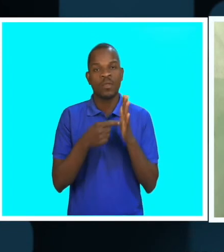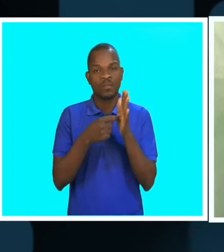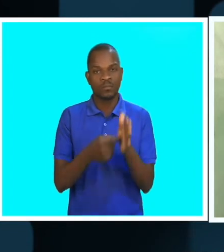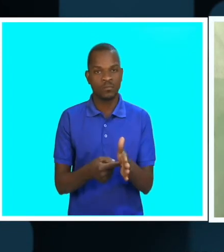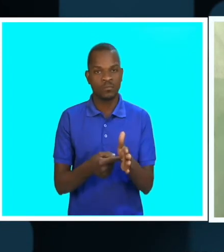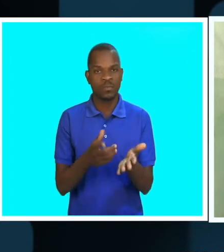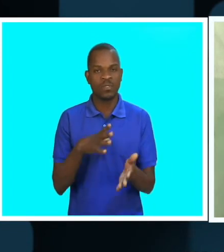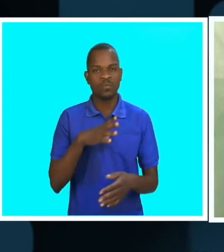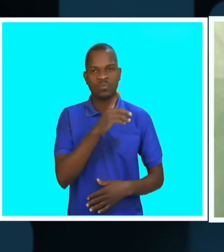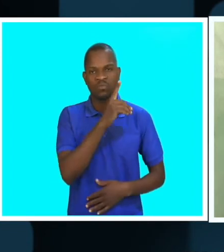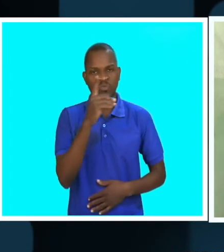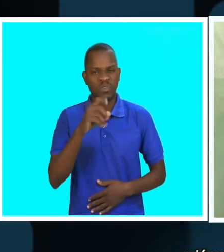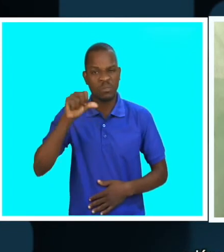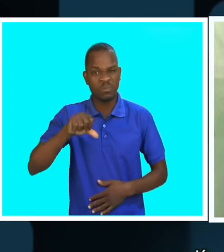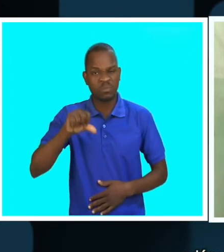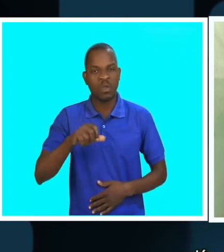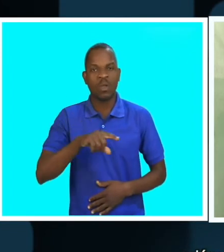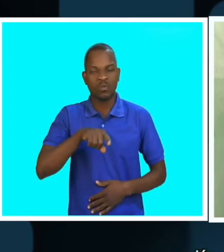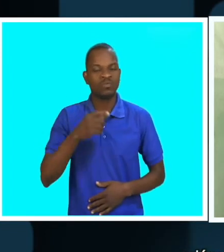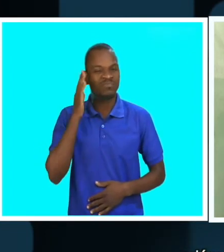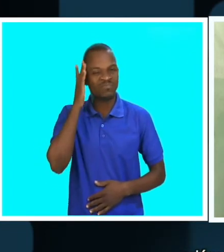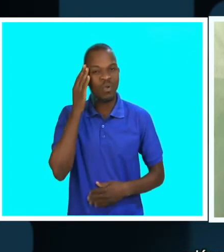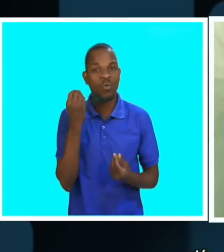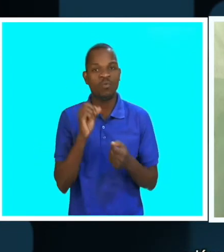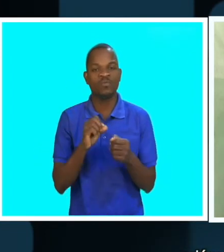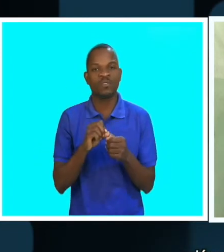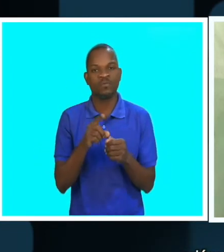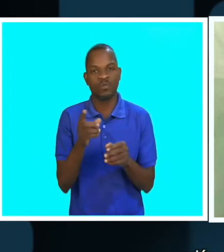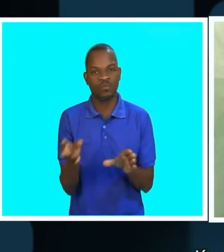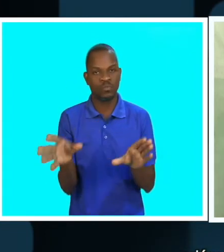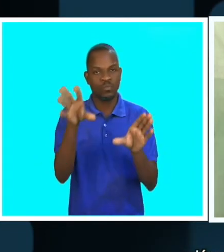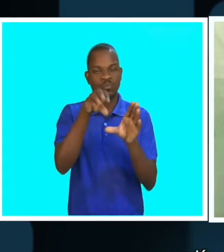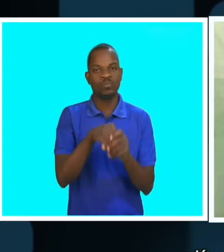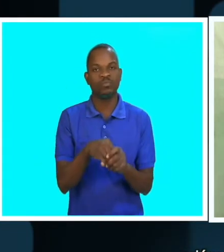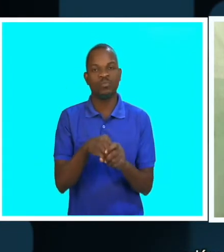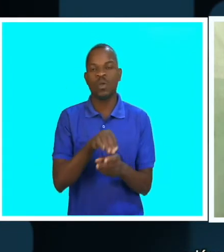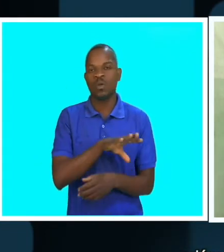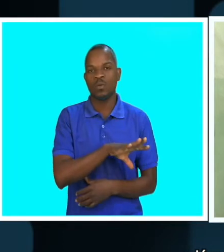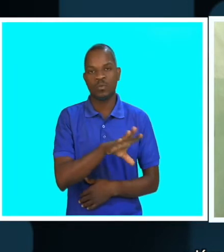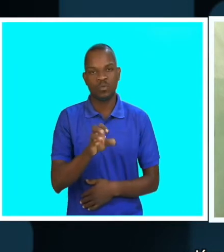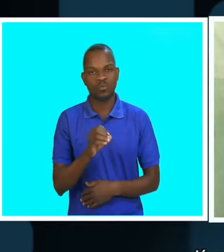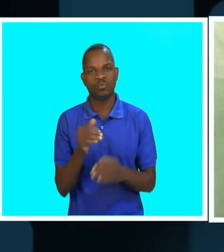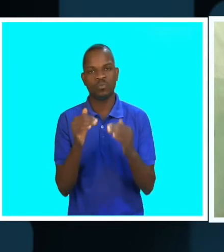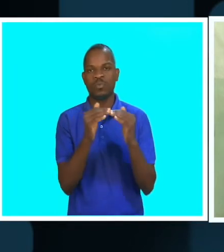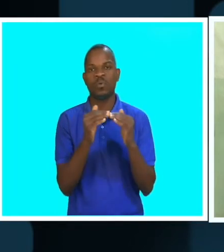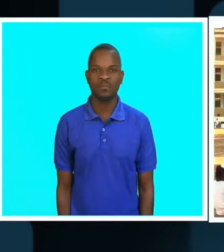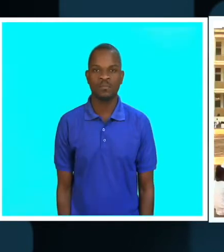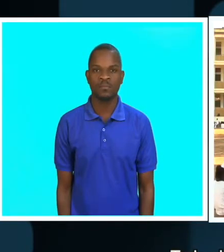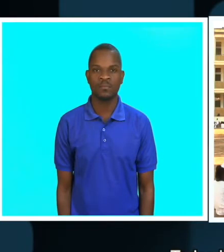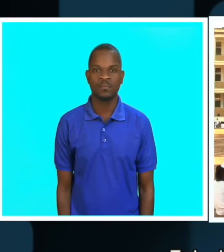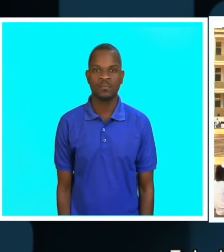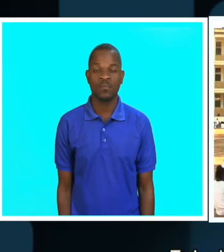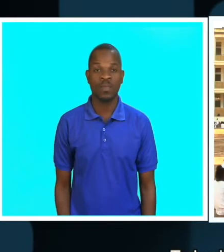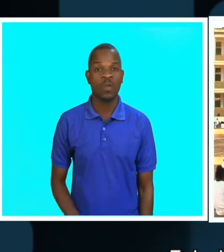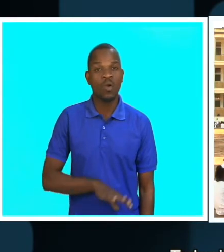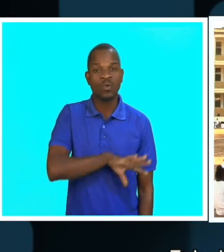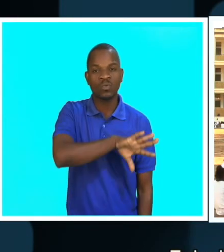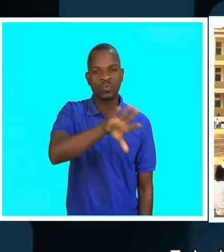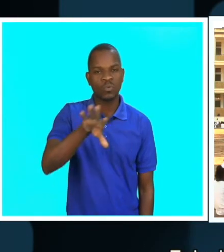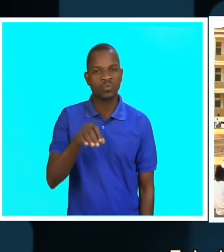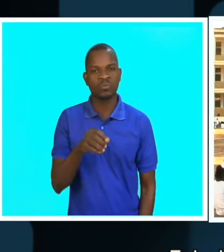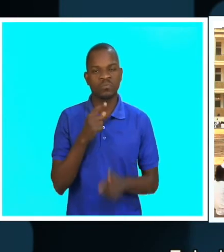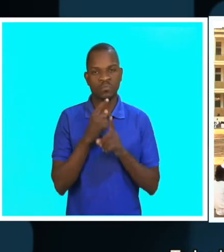tendo uma deficiência grave nós criamos condições para que eles se sintam iguais aos outros. Todos jogam futebol,